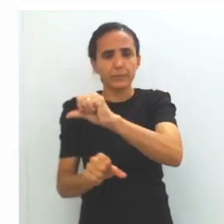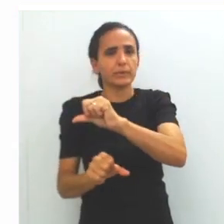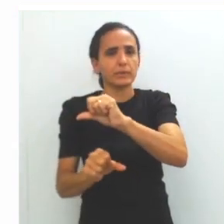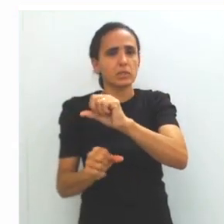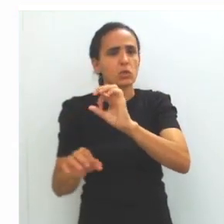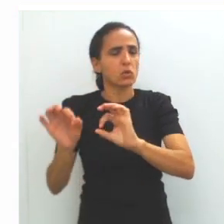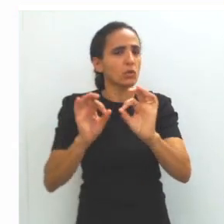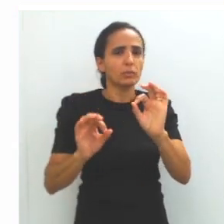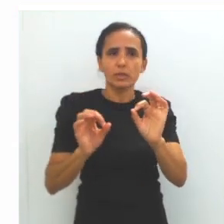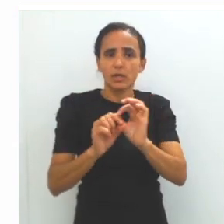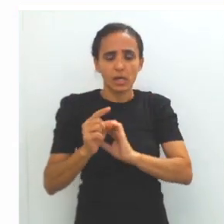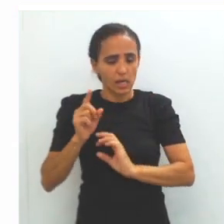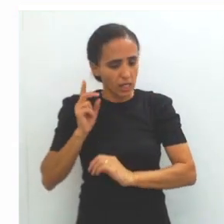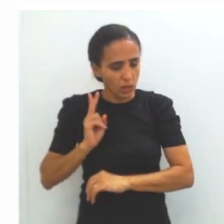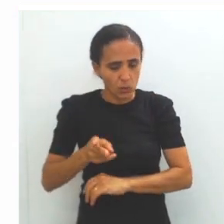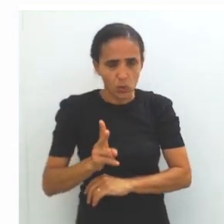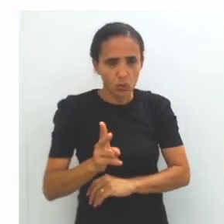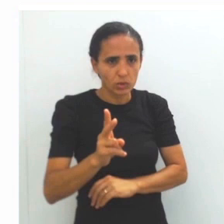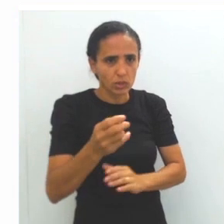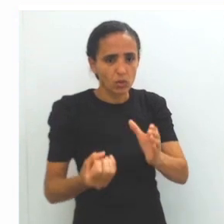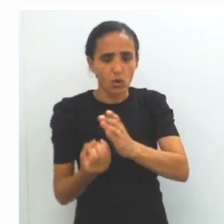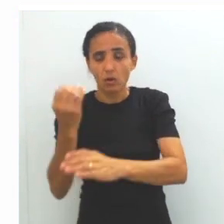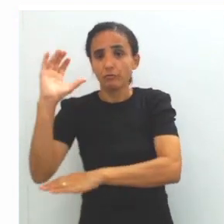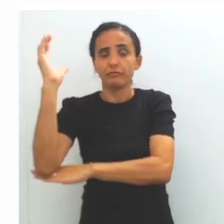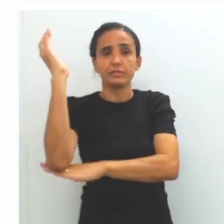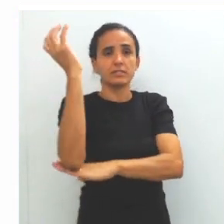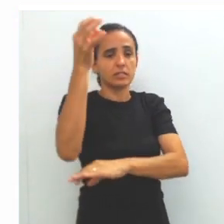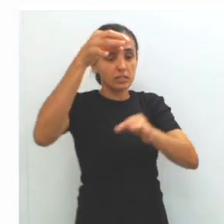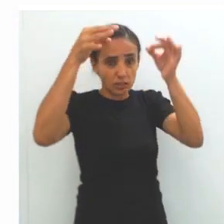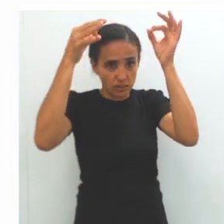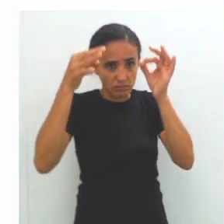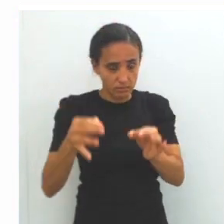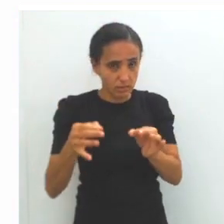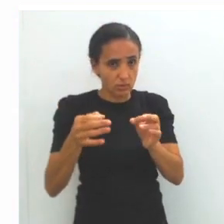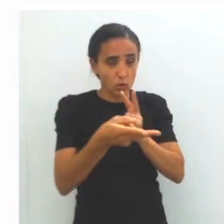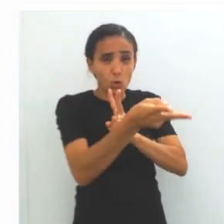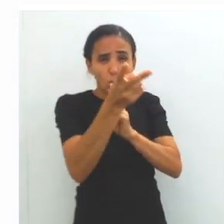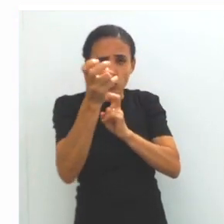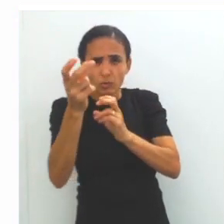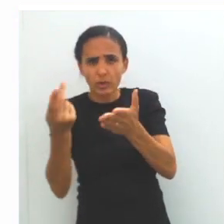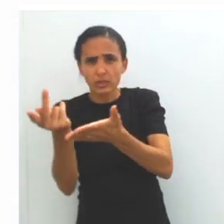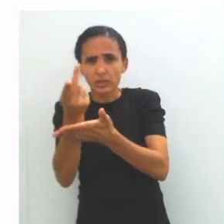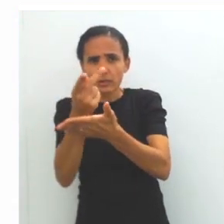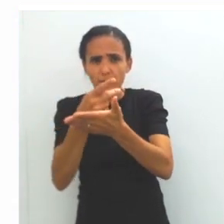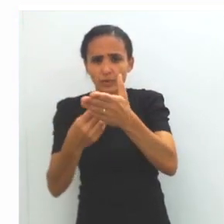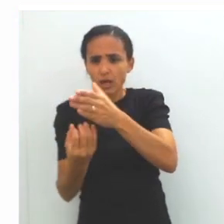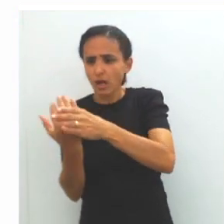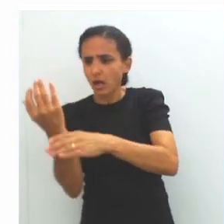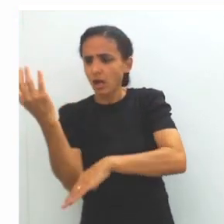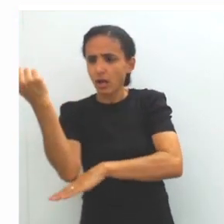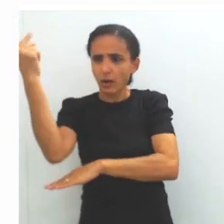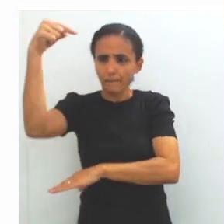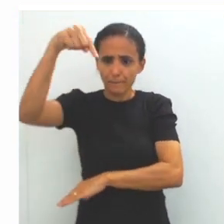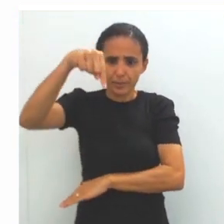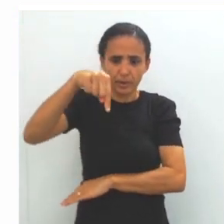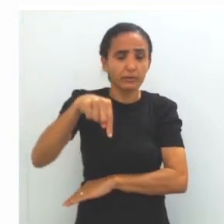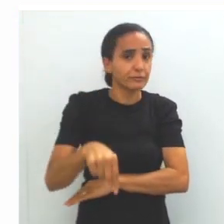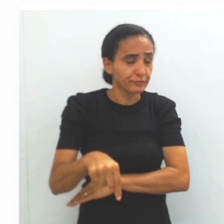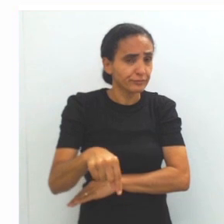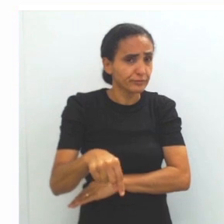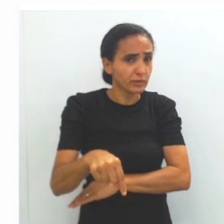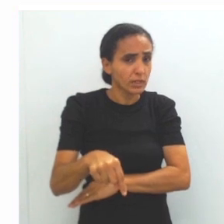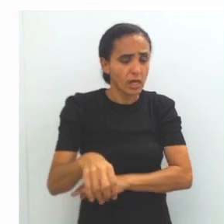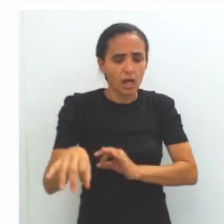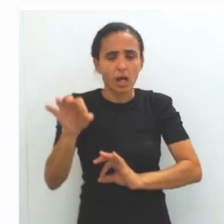retina não vai desvirar. Ela vai passar essa informação para quem já cumpriu a tarefa. Ela joga